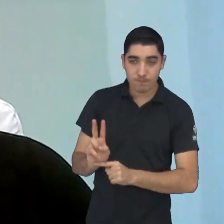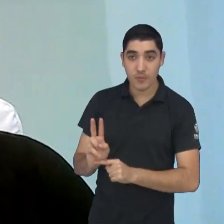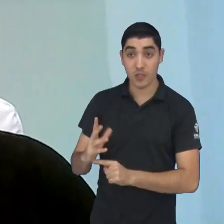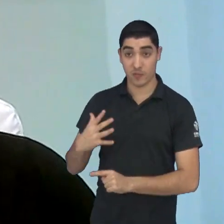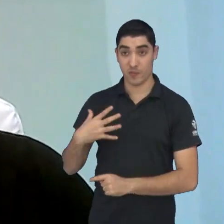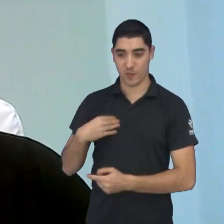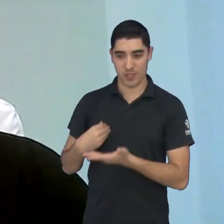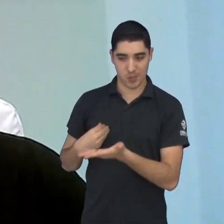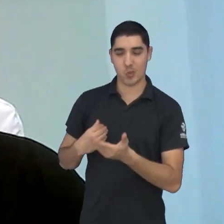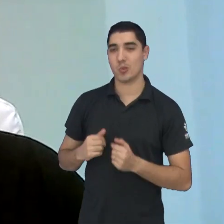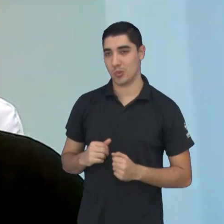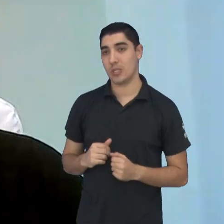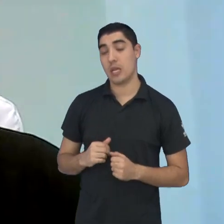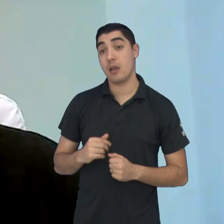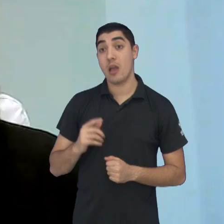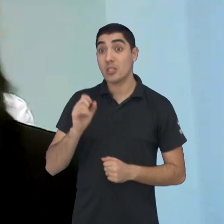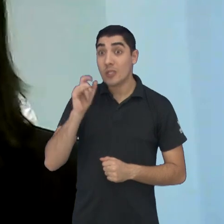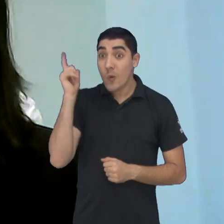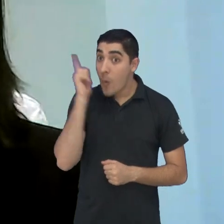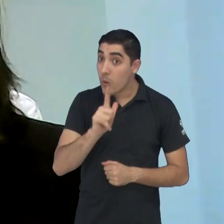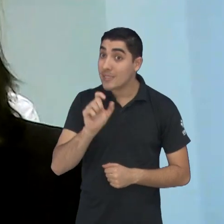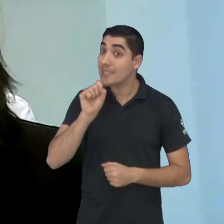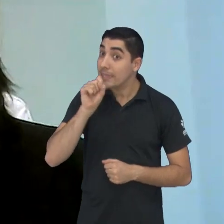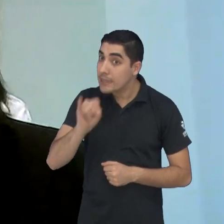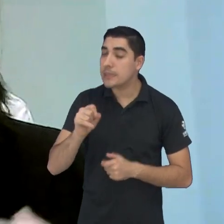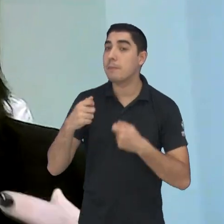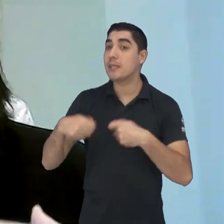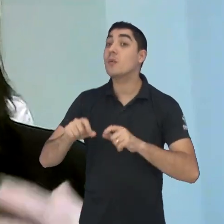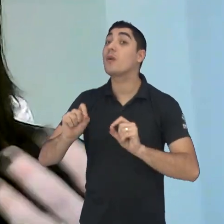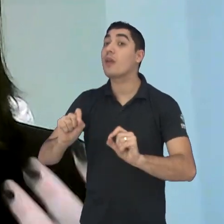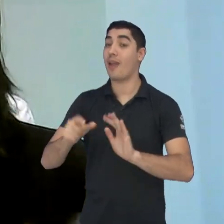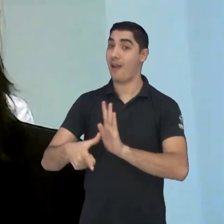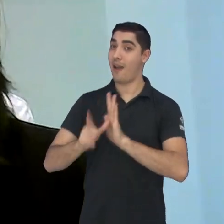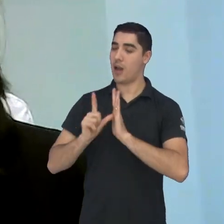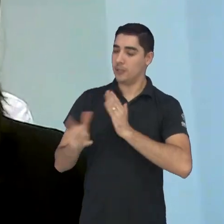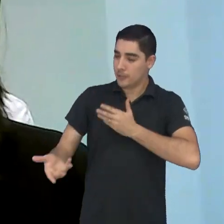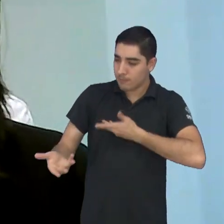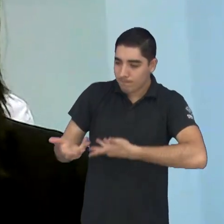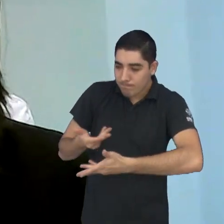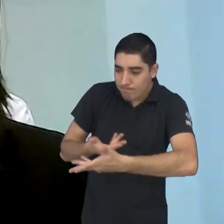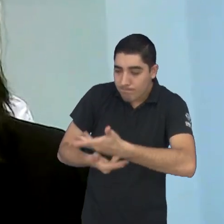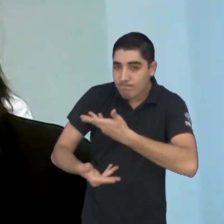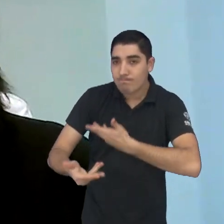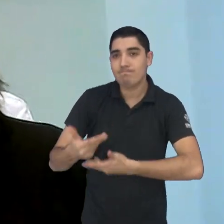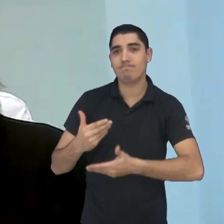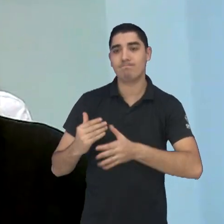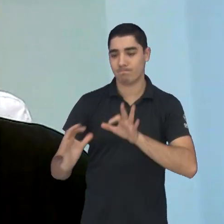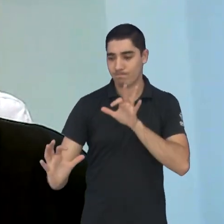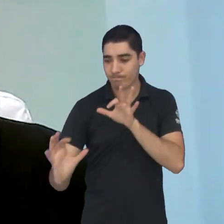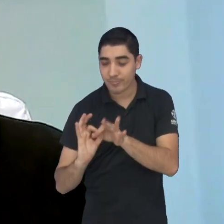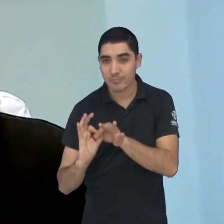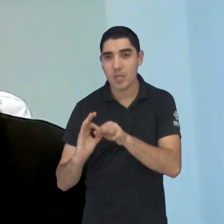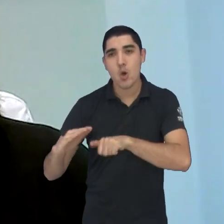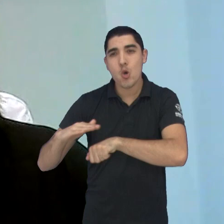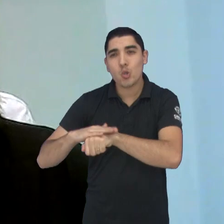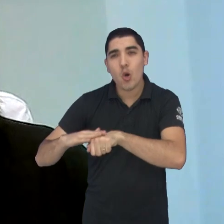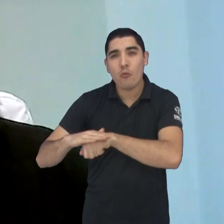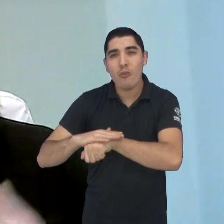gente só vai conseguir isso a partir do momento que a gente tenha uma boa conexão com eles.